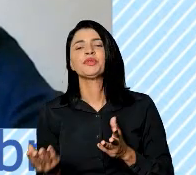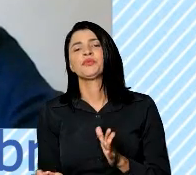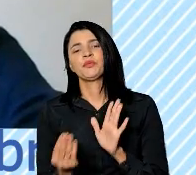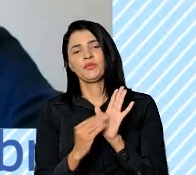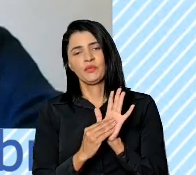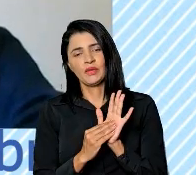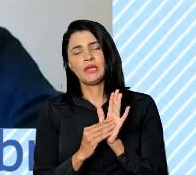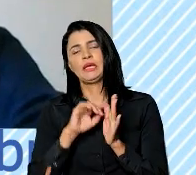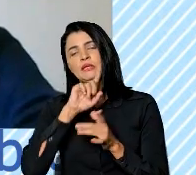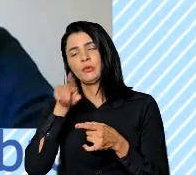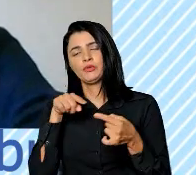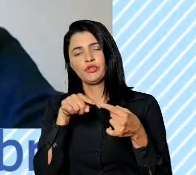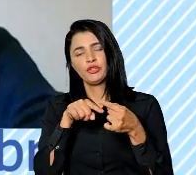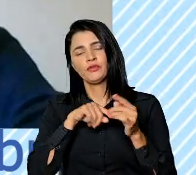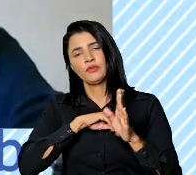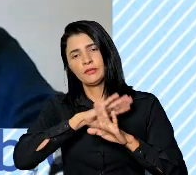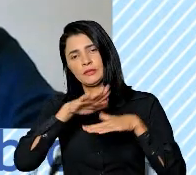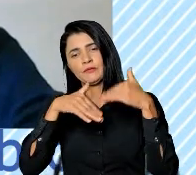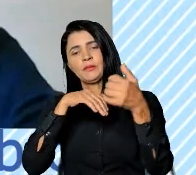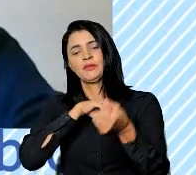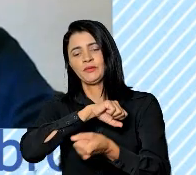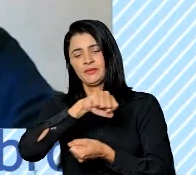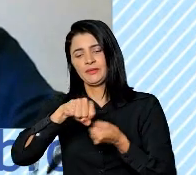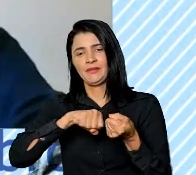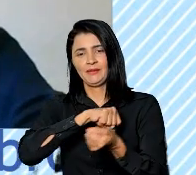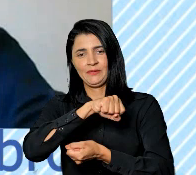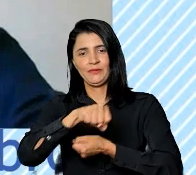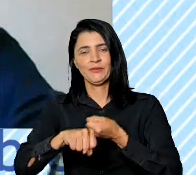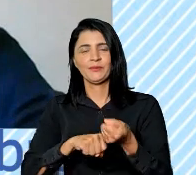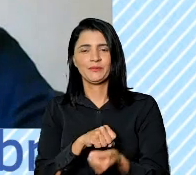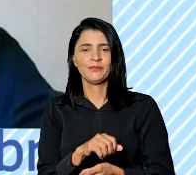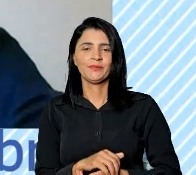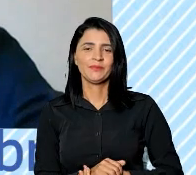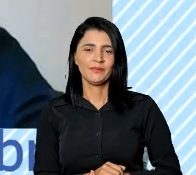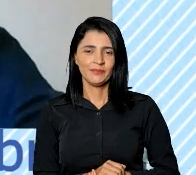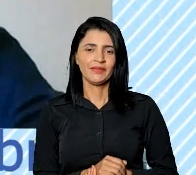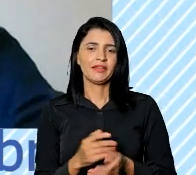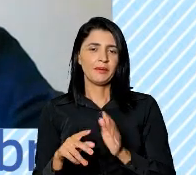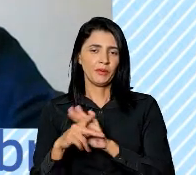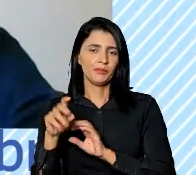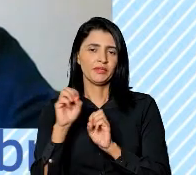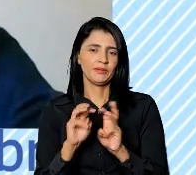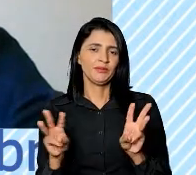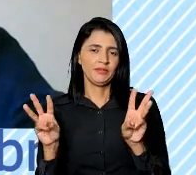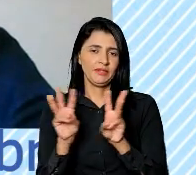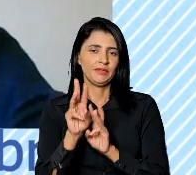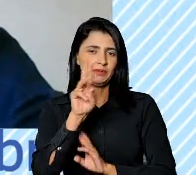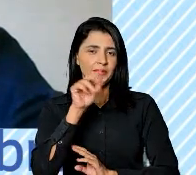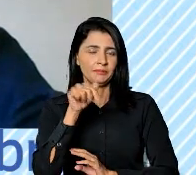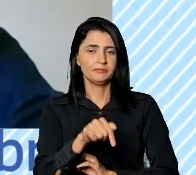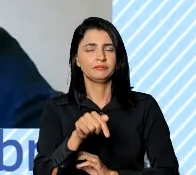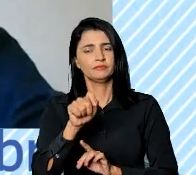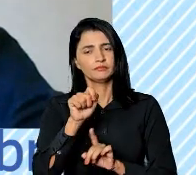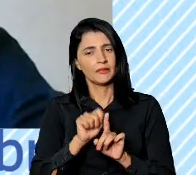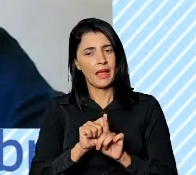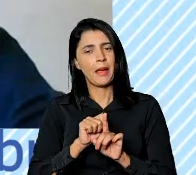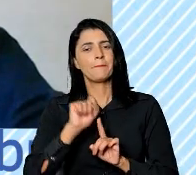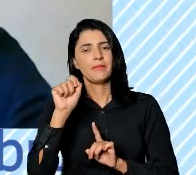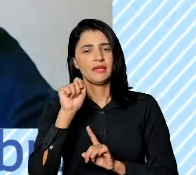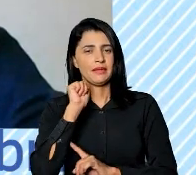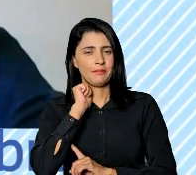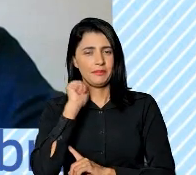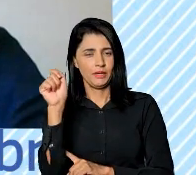os Objetivos de Desenvolvimento Sustentável das Nações Unidas. Aí, em abril daquele mesmo ano, eu, de fato, trabalho com